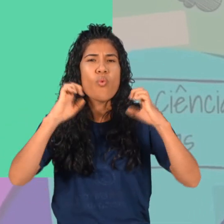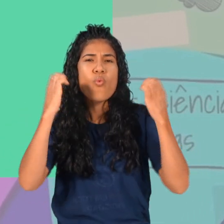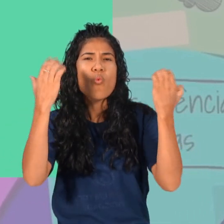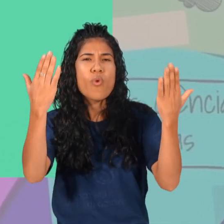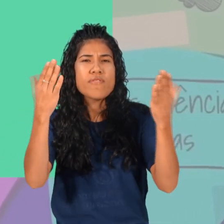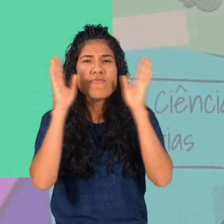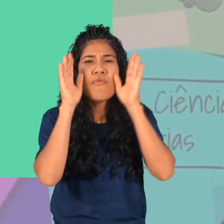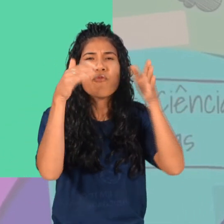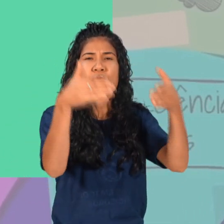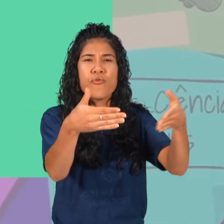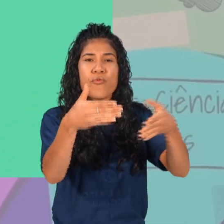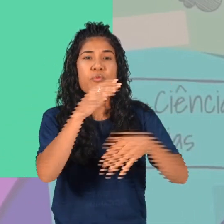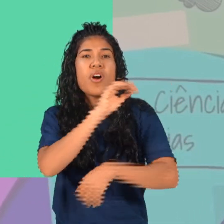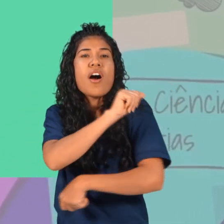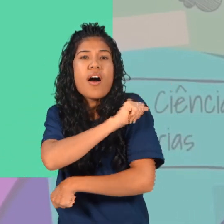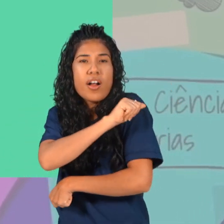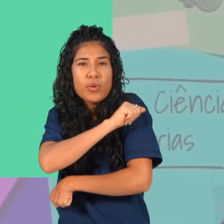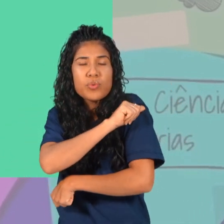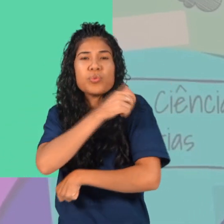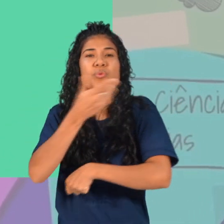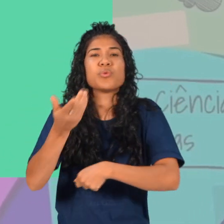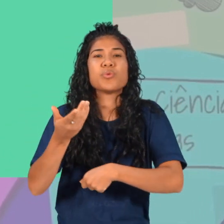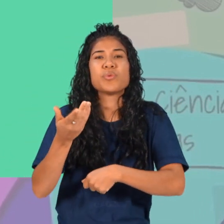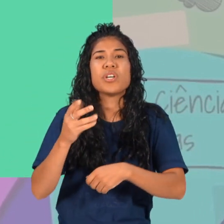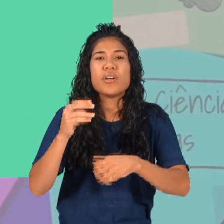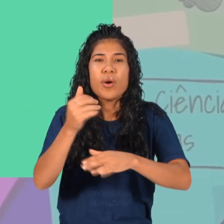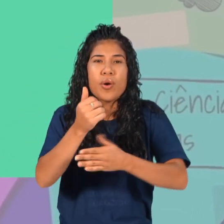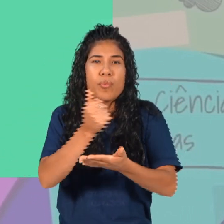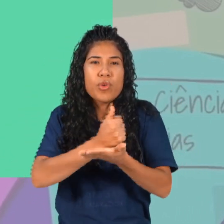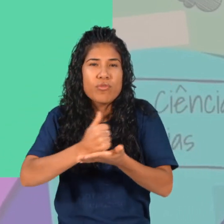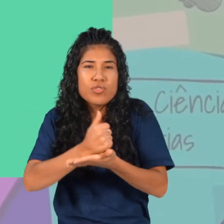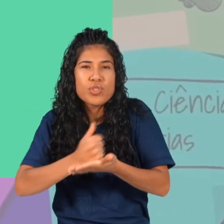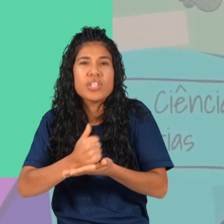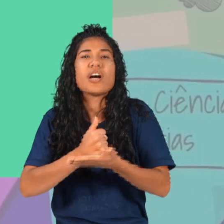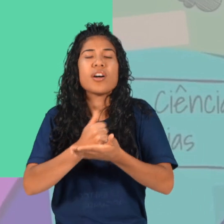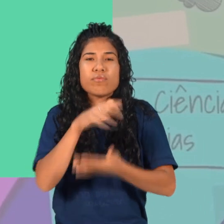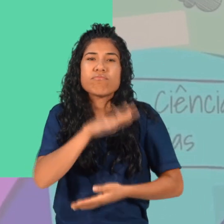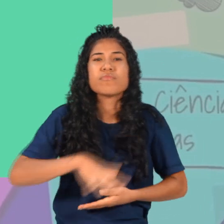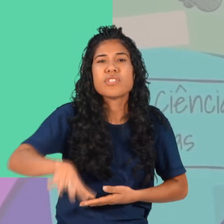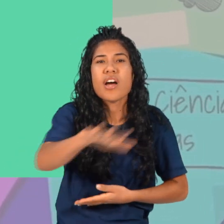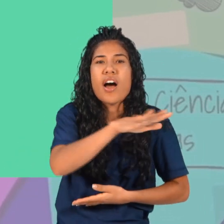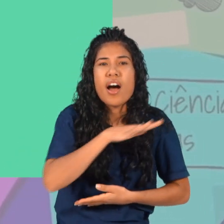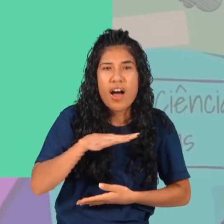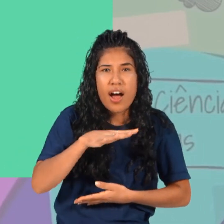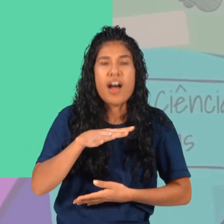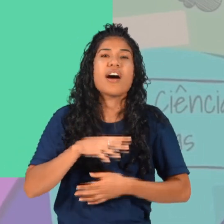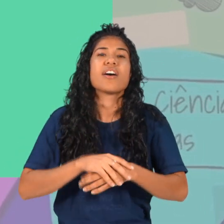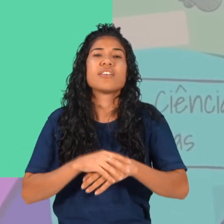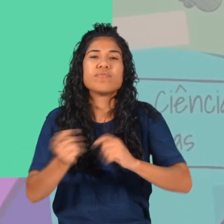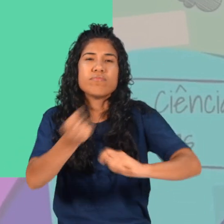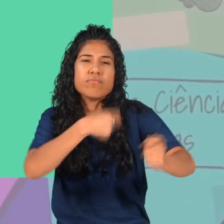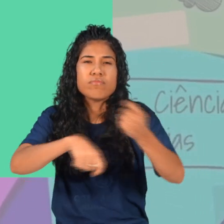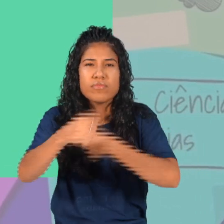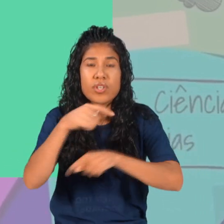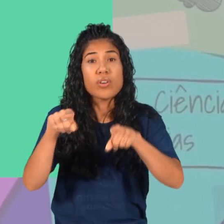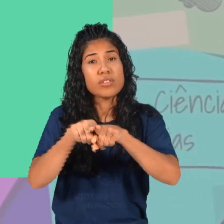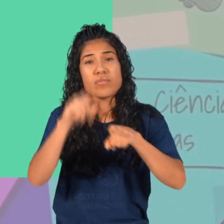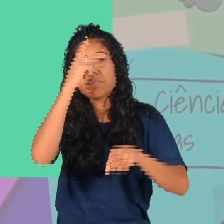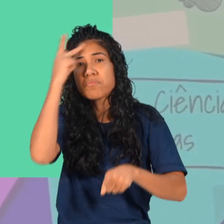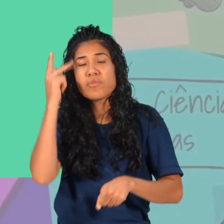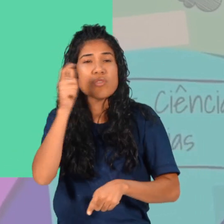voltado para estudantes profissionais da área de administração e pessoas interessadas na